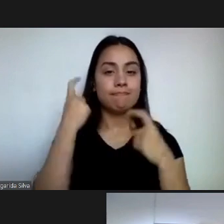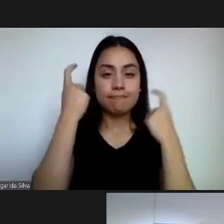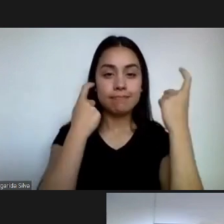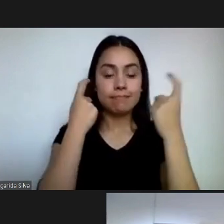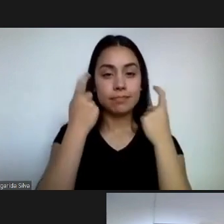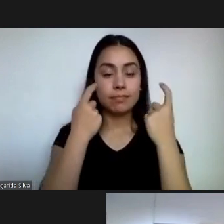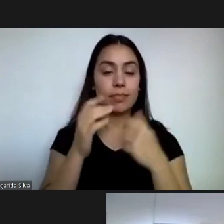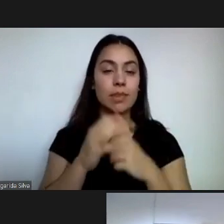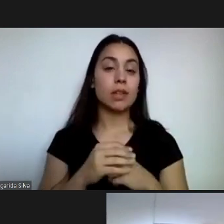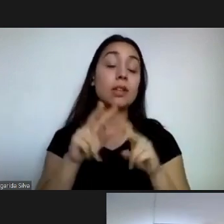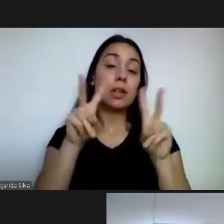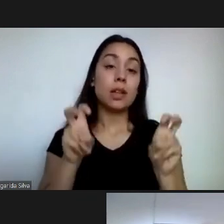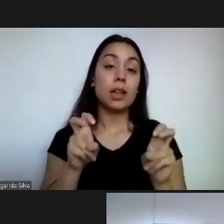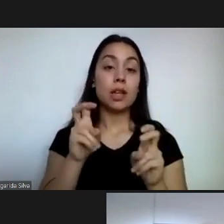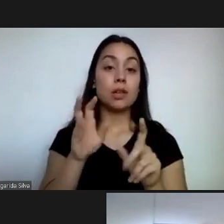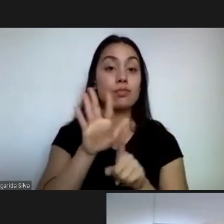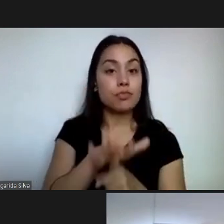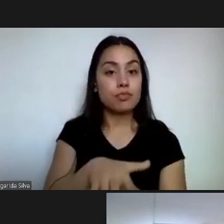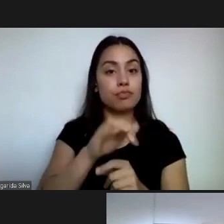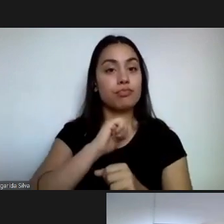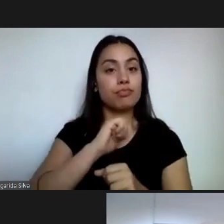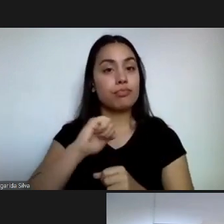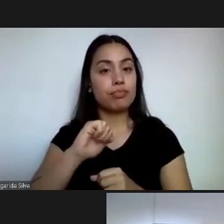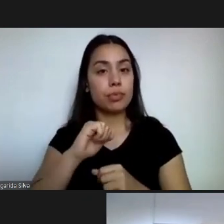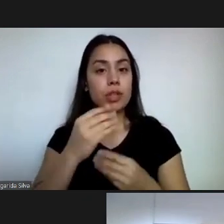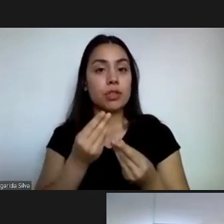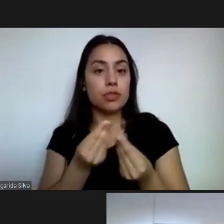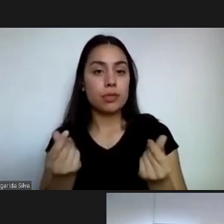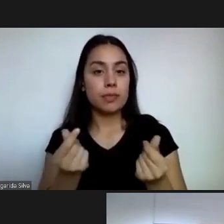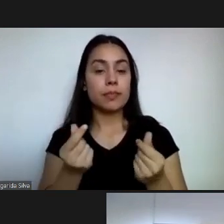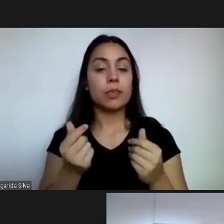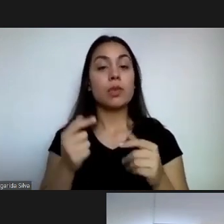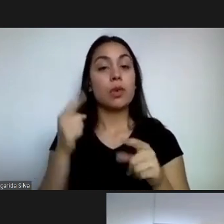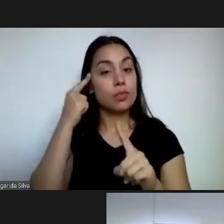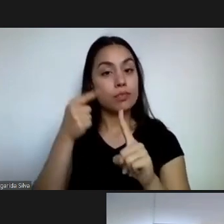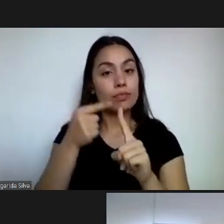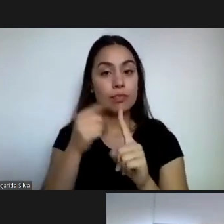construir estereotipos e promover a igualdade racial,